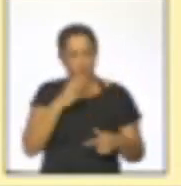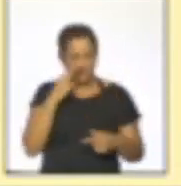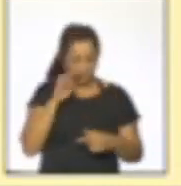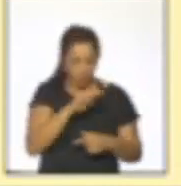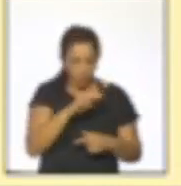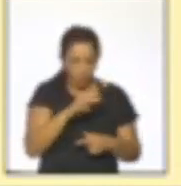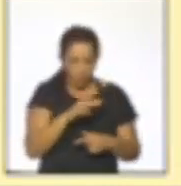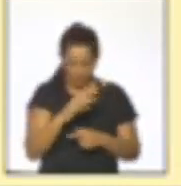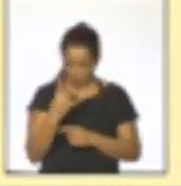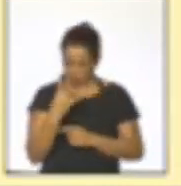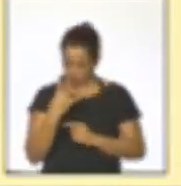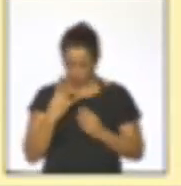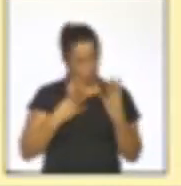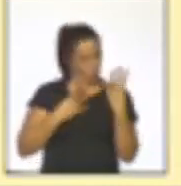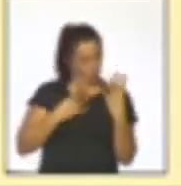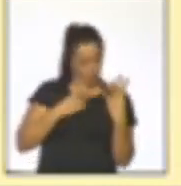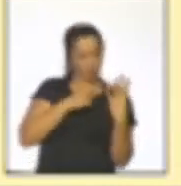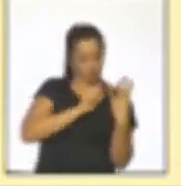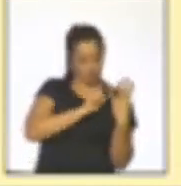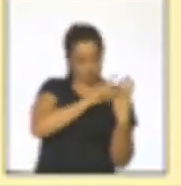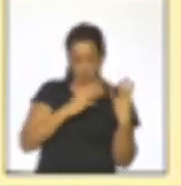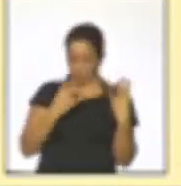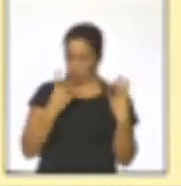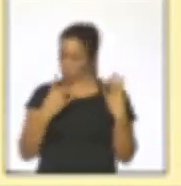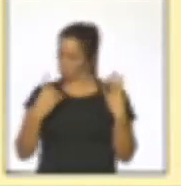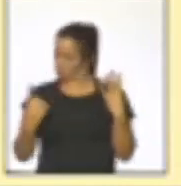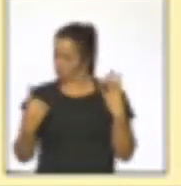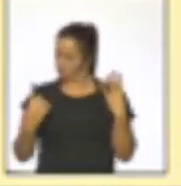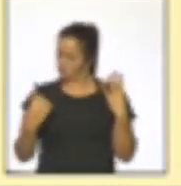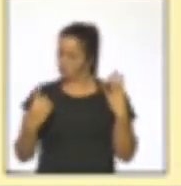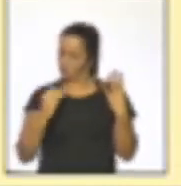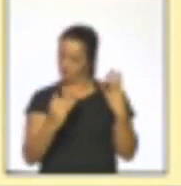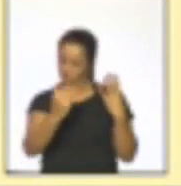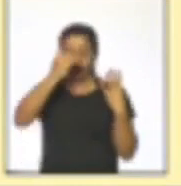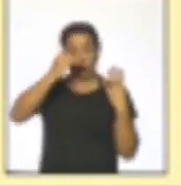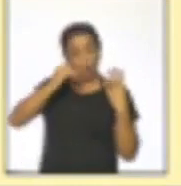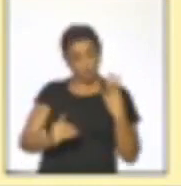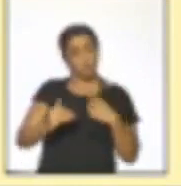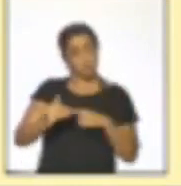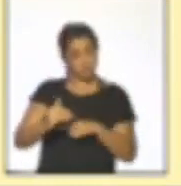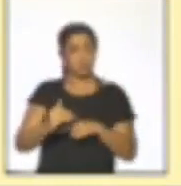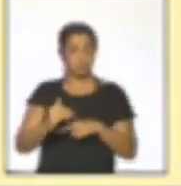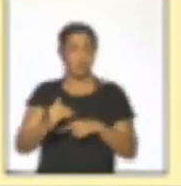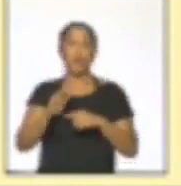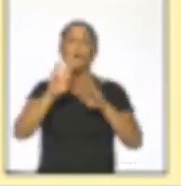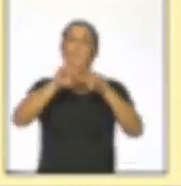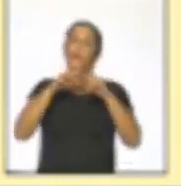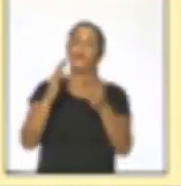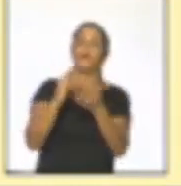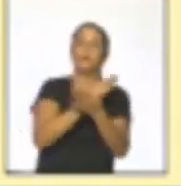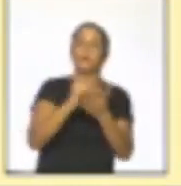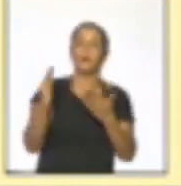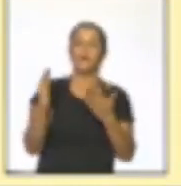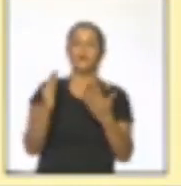que é o 41? Ele vai descer. Por isso que ele foi separado,